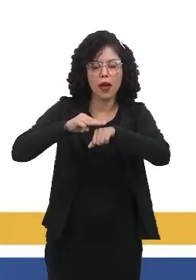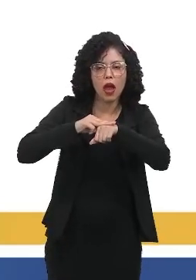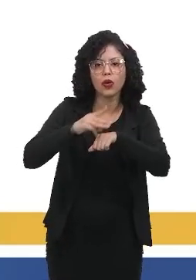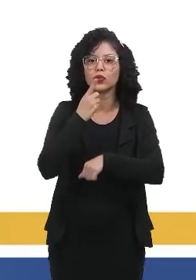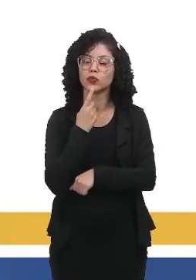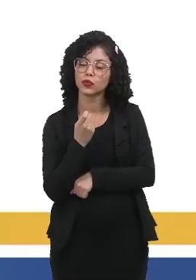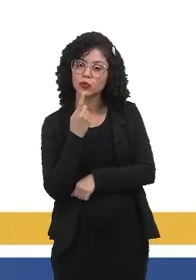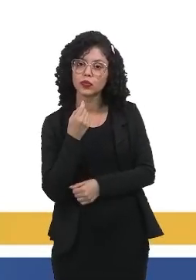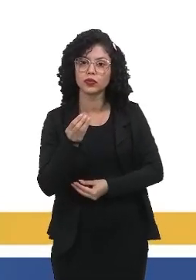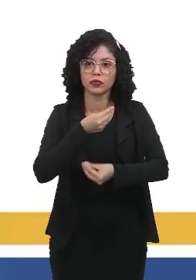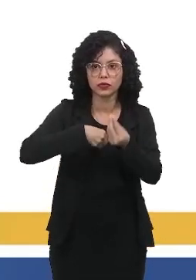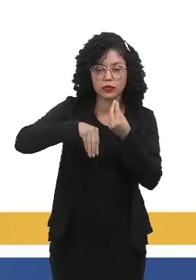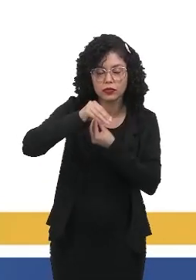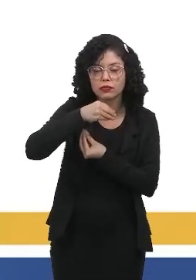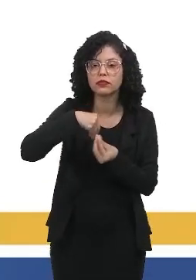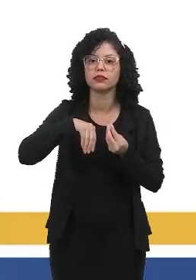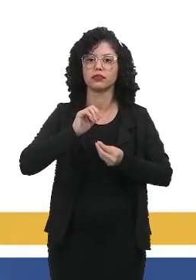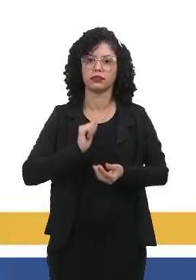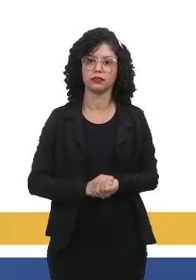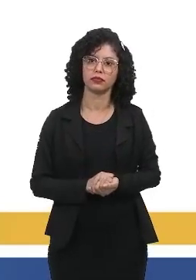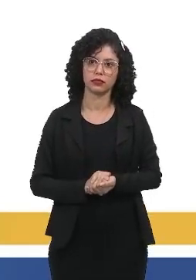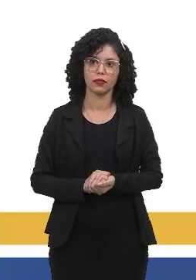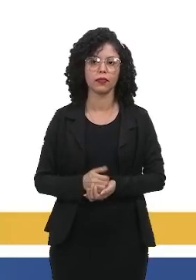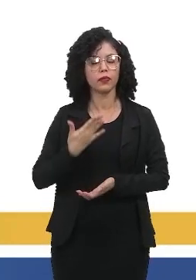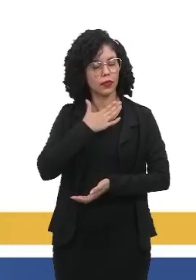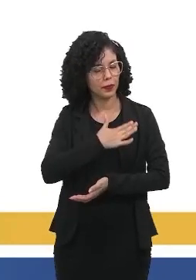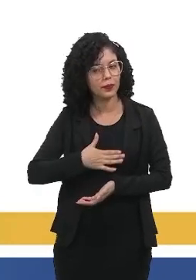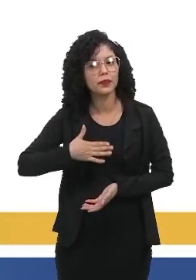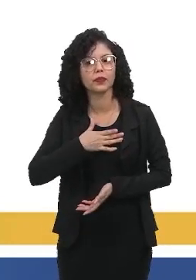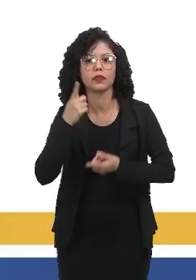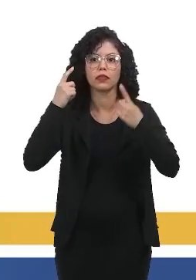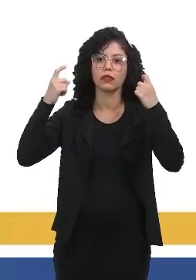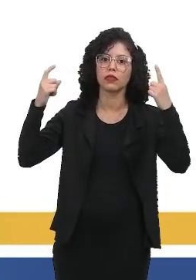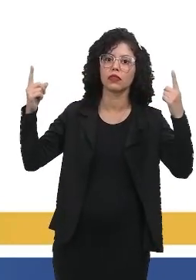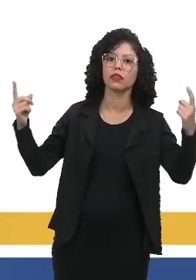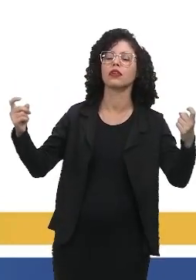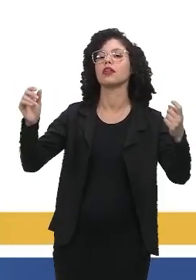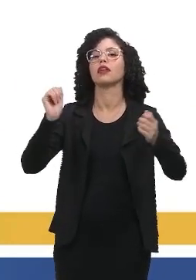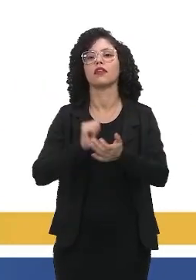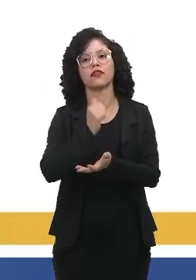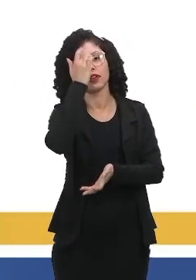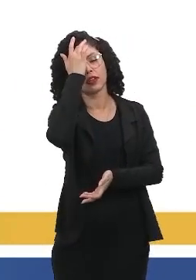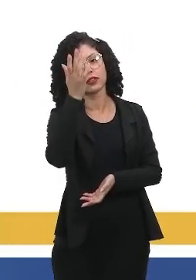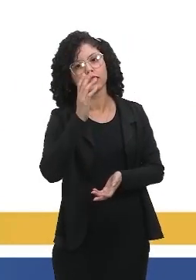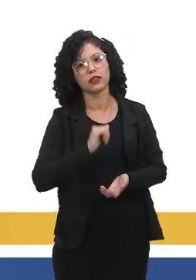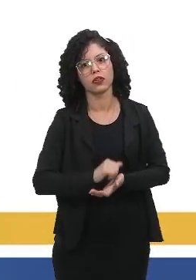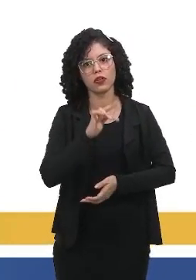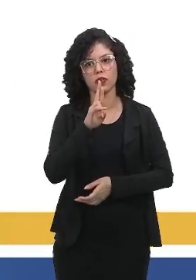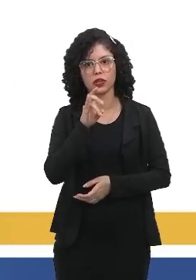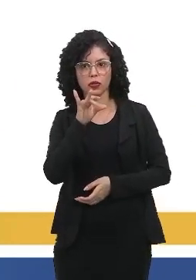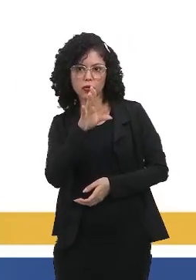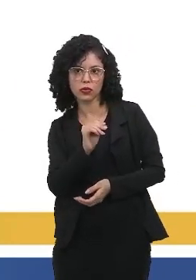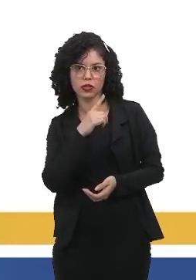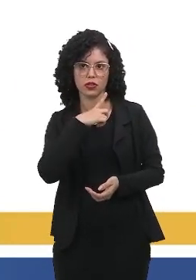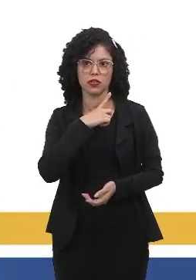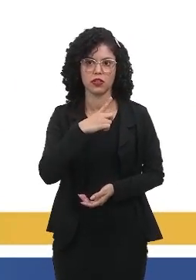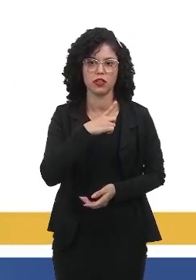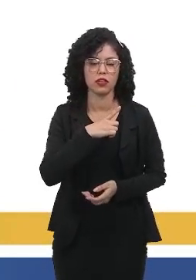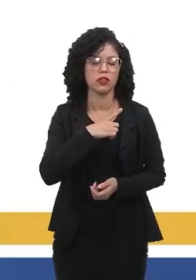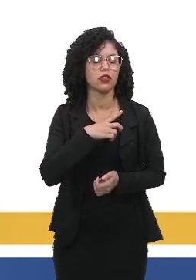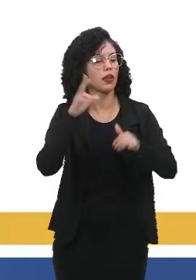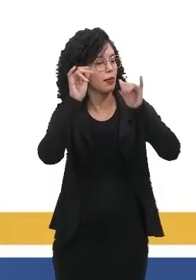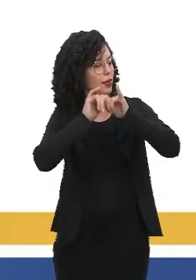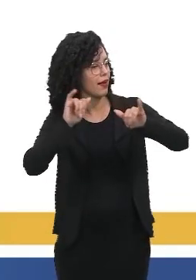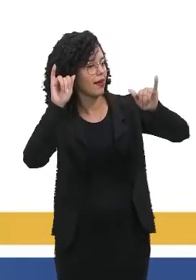e vermelhos revolvidos gostava do som Redondo fácil e ruidoso